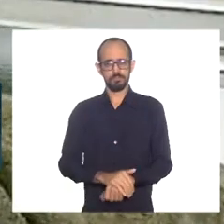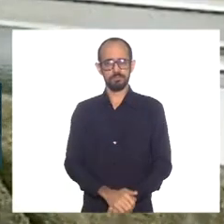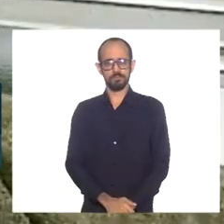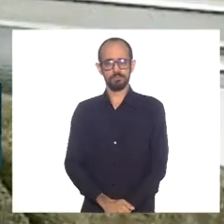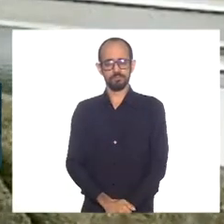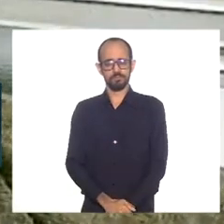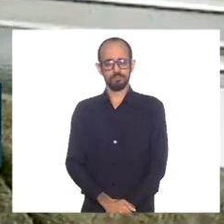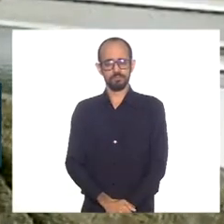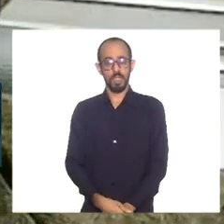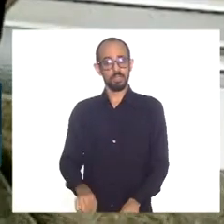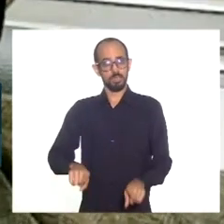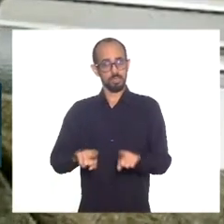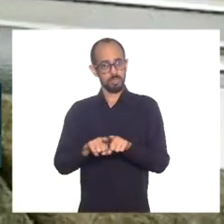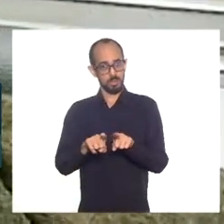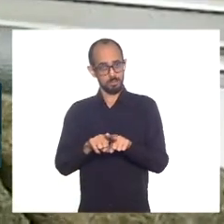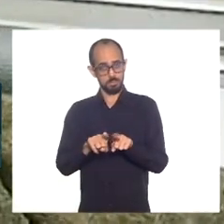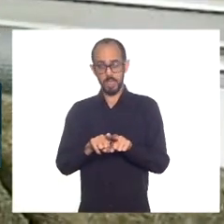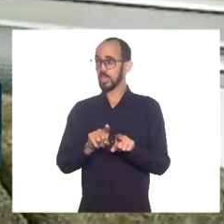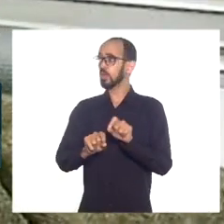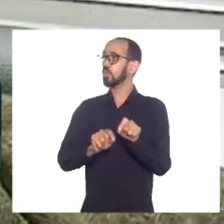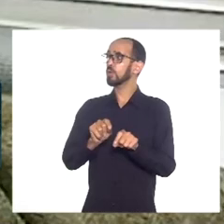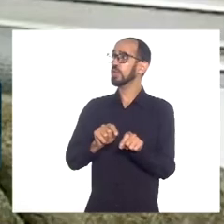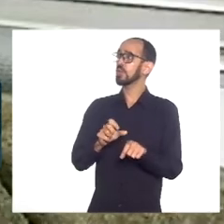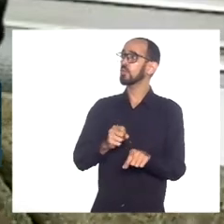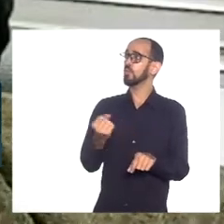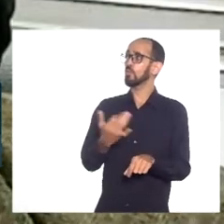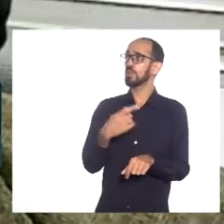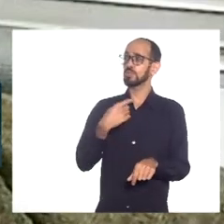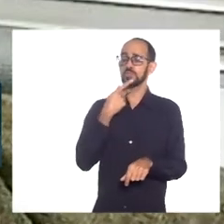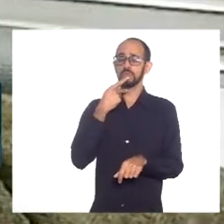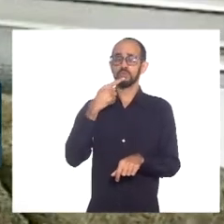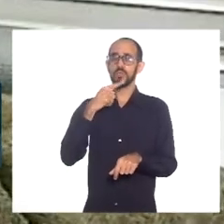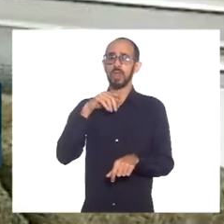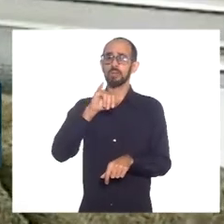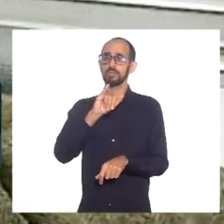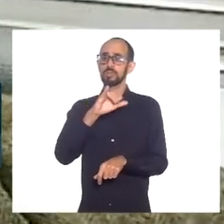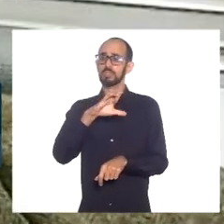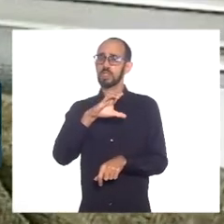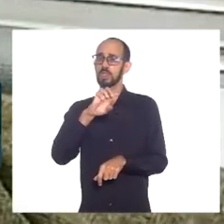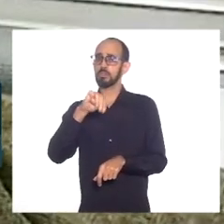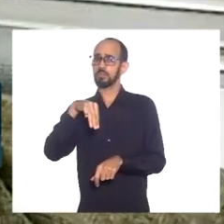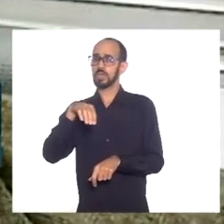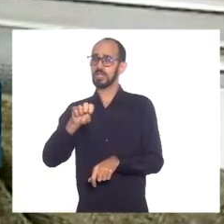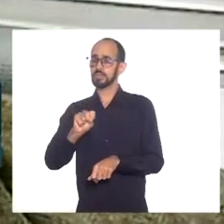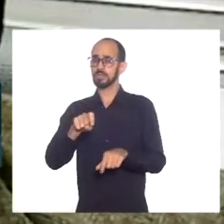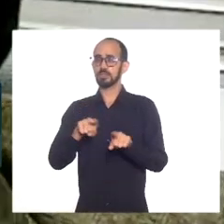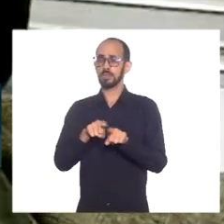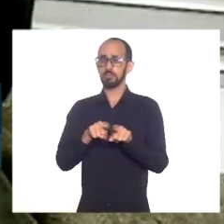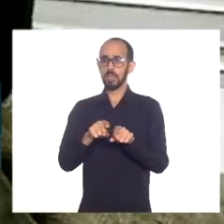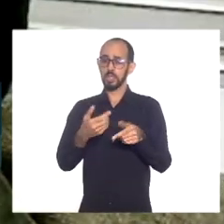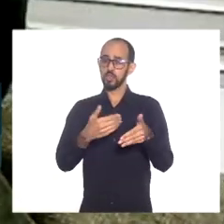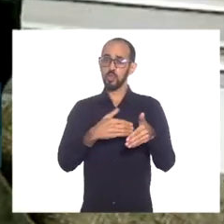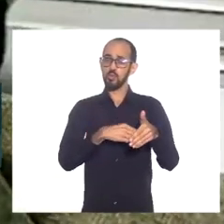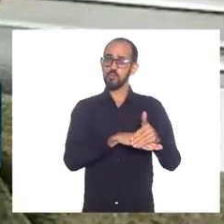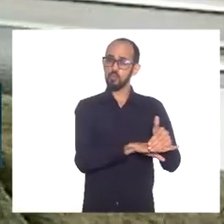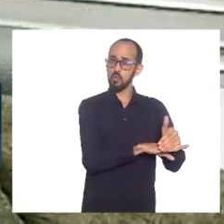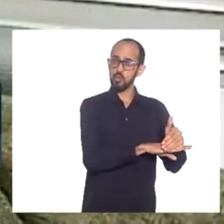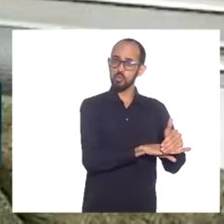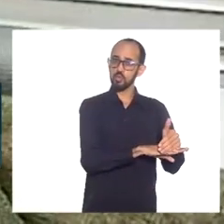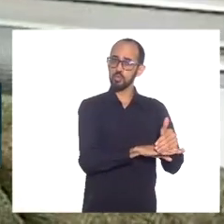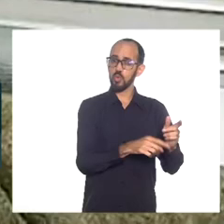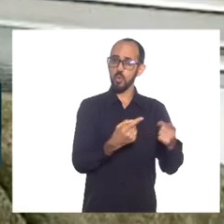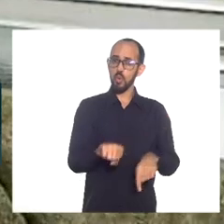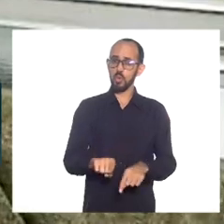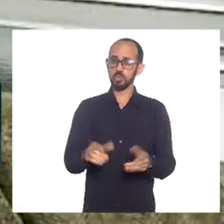E, evidentemente, quando a gente fala do ICMS, do Fundo Estadual de Combate à Pobreza, que é um adicional ao